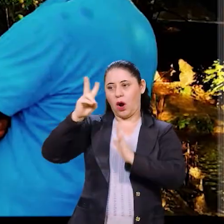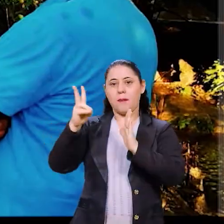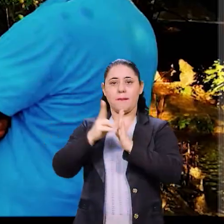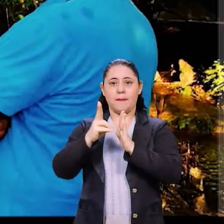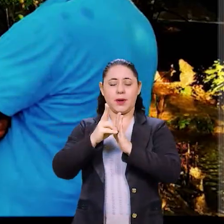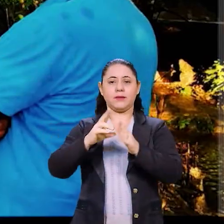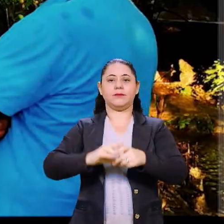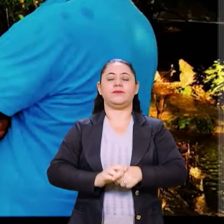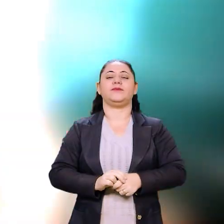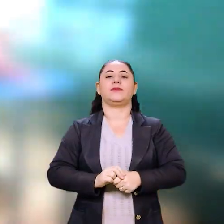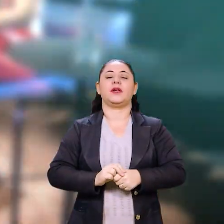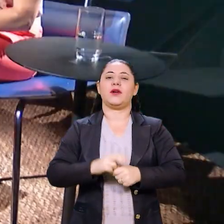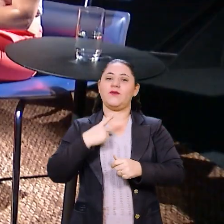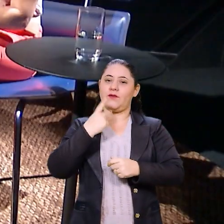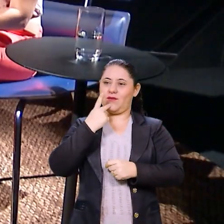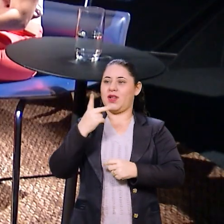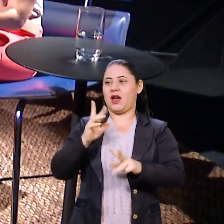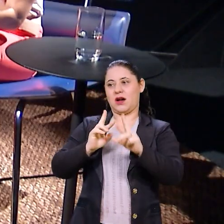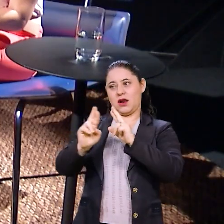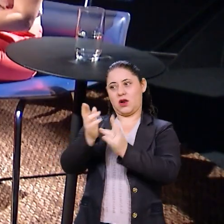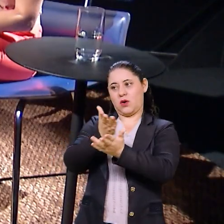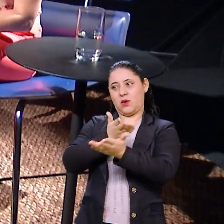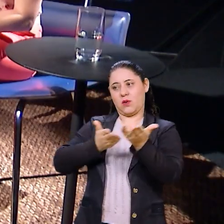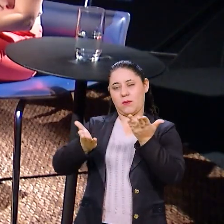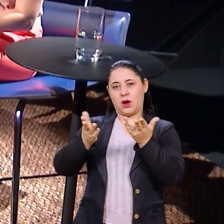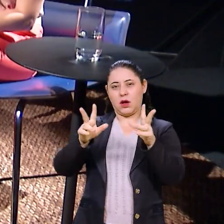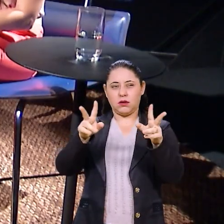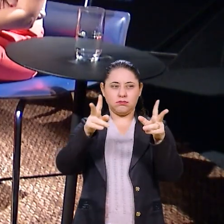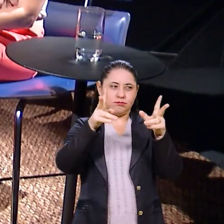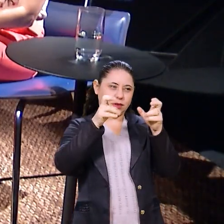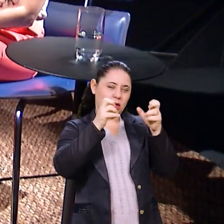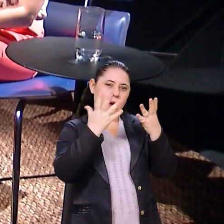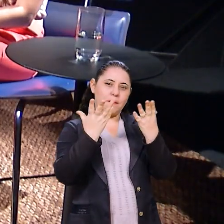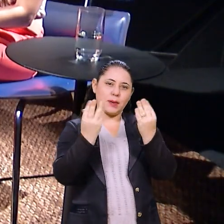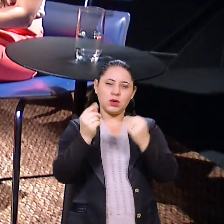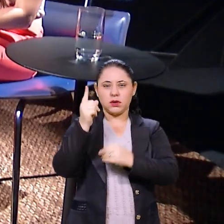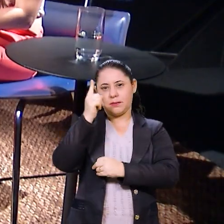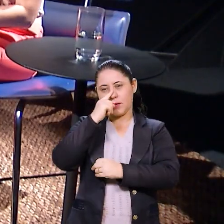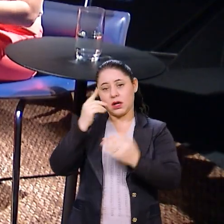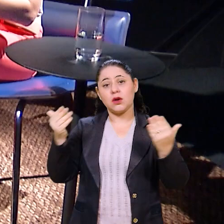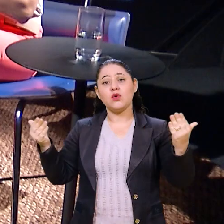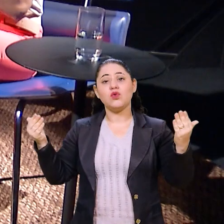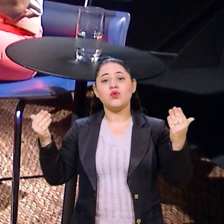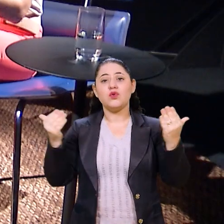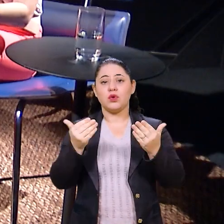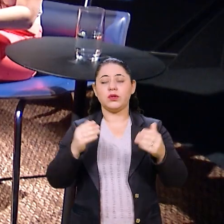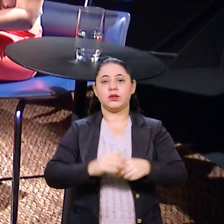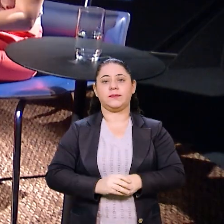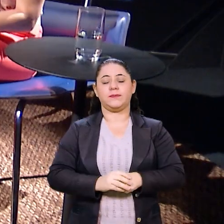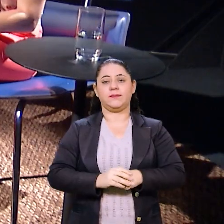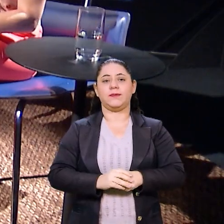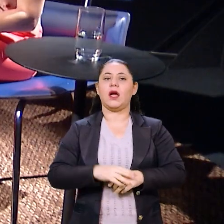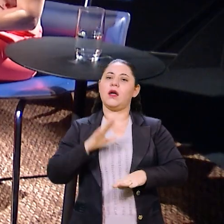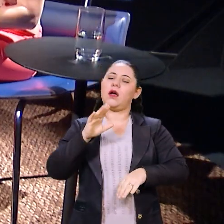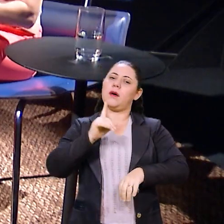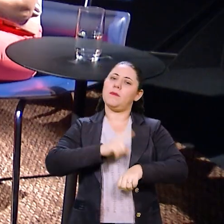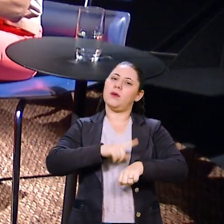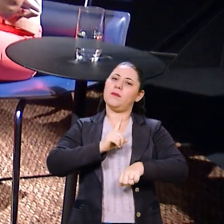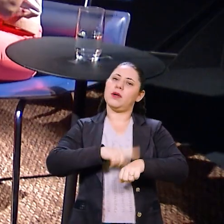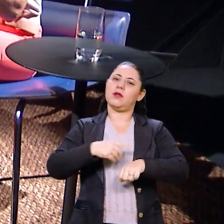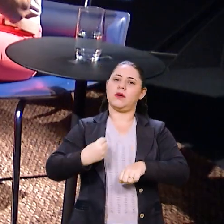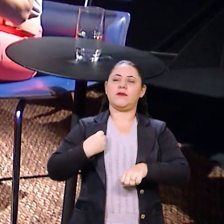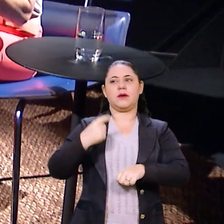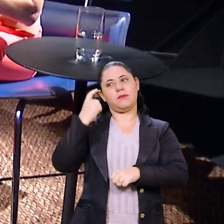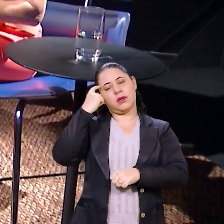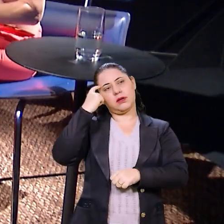história indígena. Eu fiz esse adendo à questão relacional porque eu observo que muitas mães de hoje em dia, né, elas, em